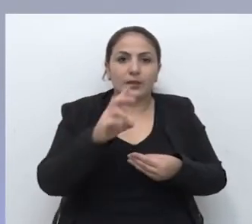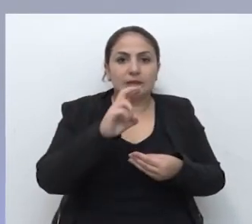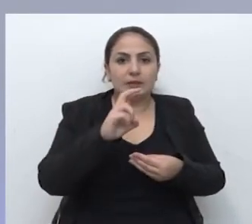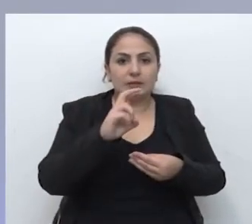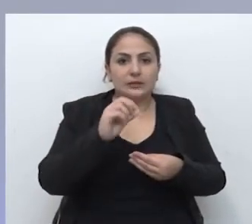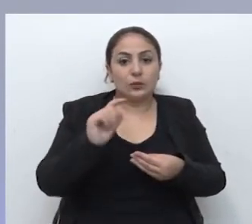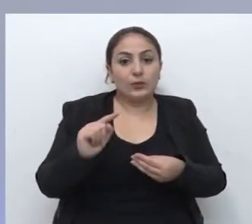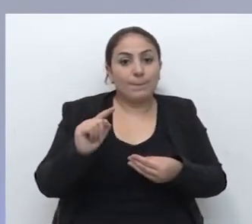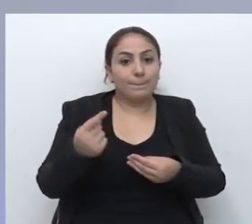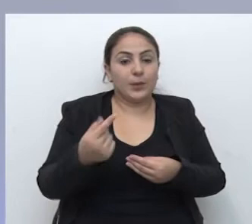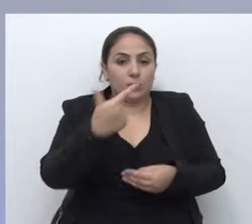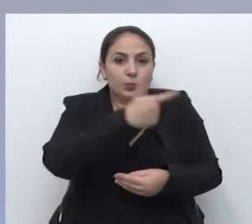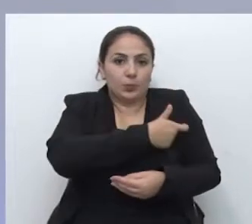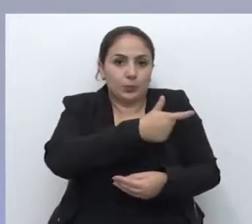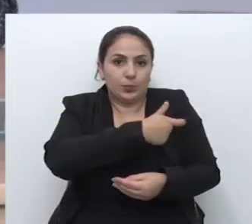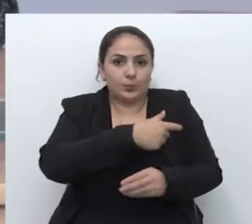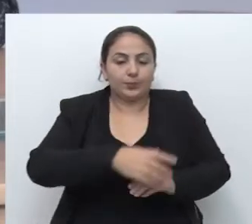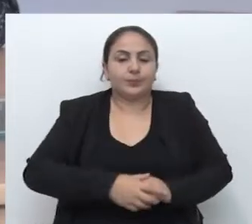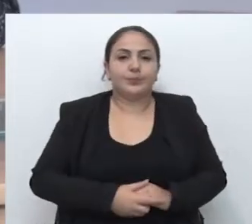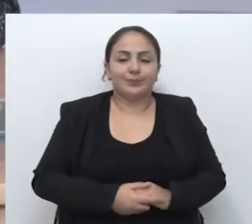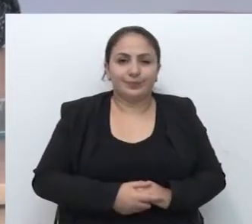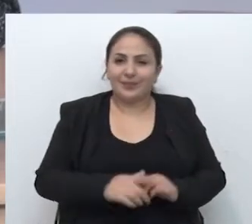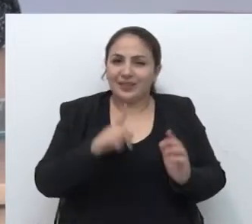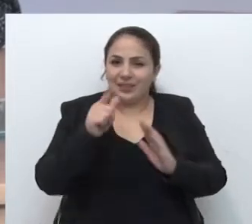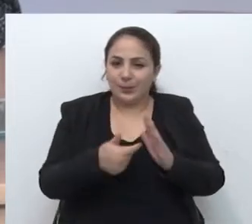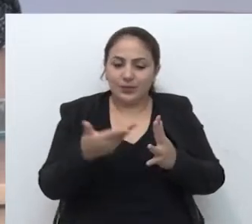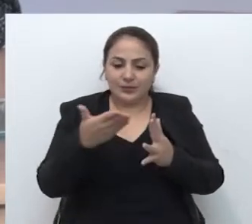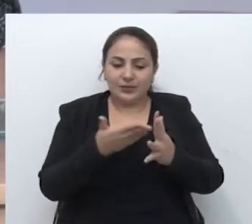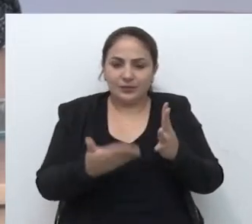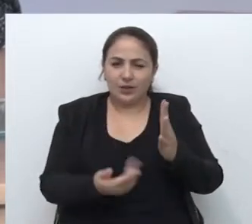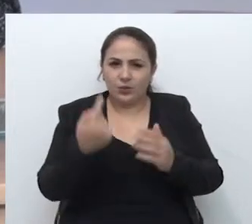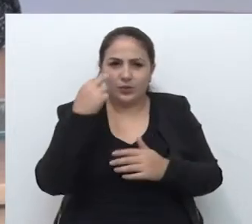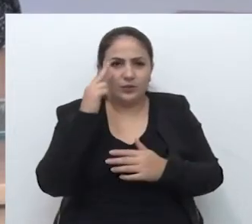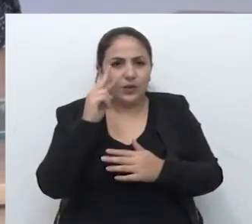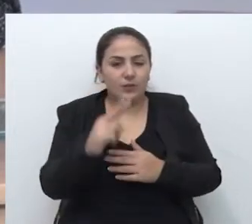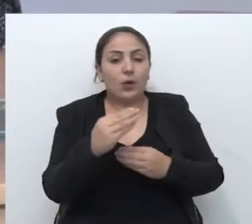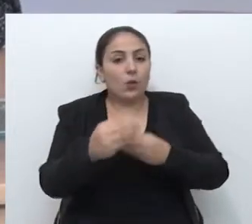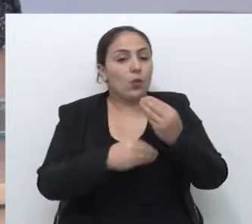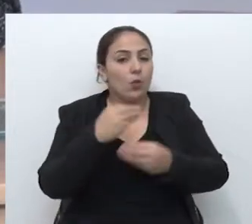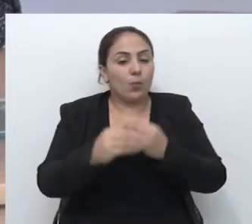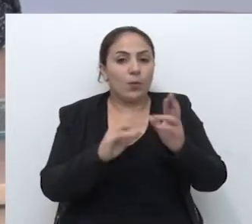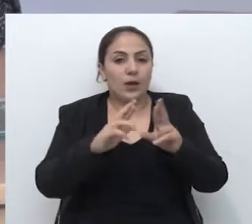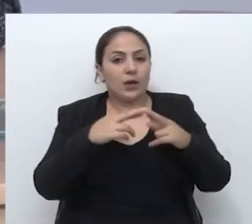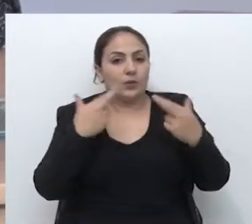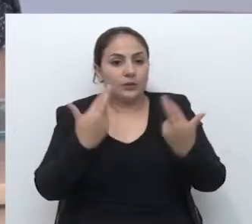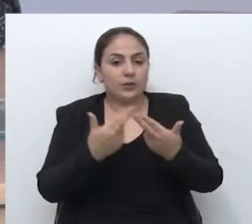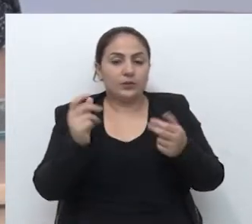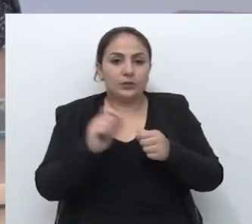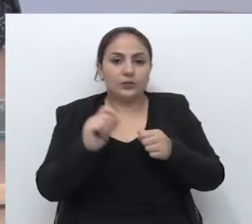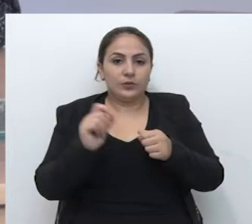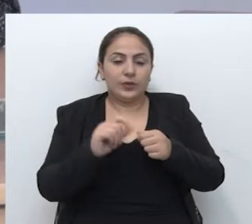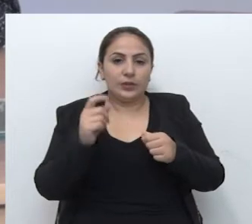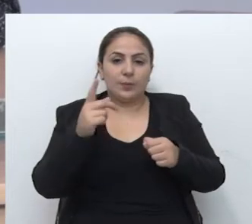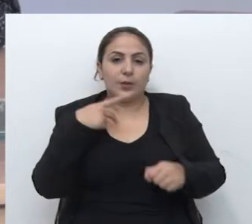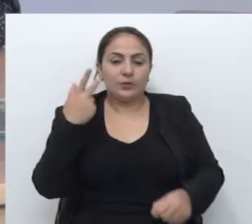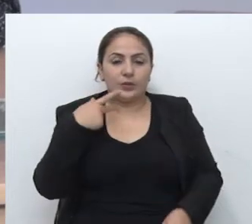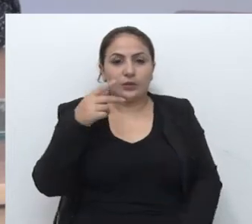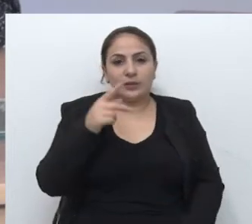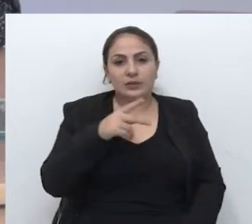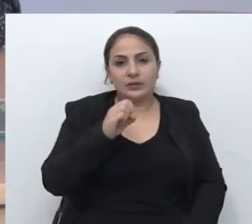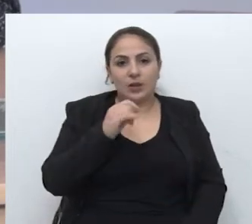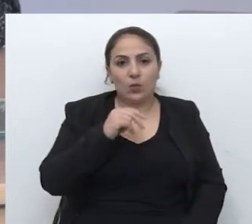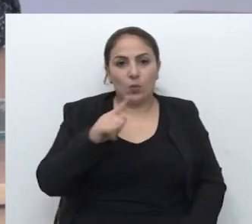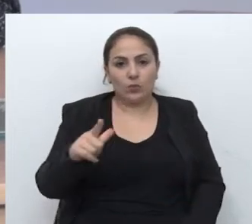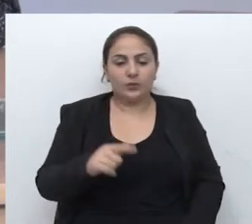cerca de 50 mil doses. E depois do intervalo, você vai ver como foi a reunião promovida pelo vereador